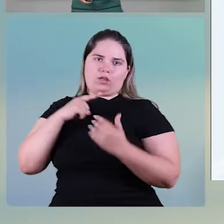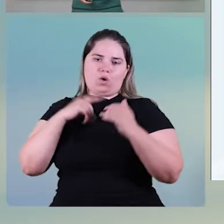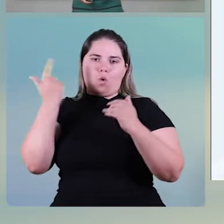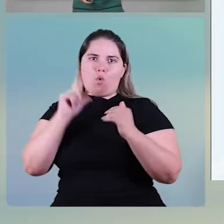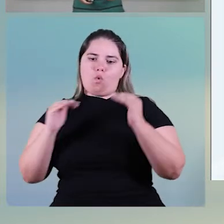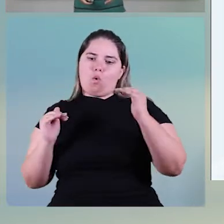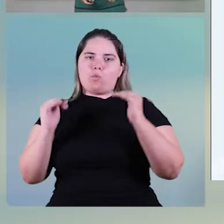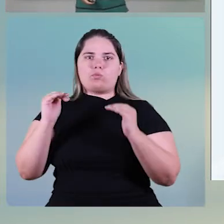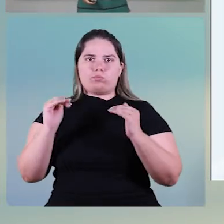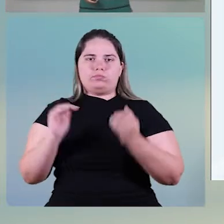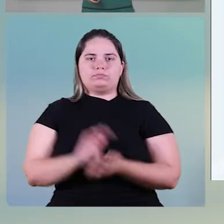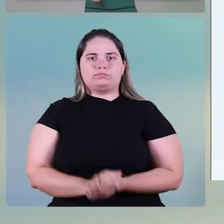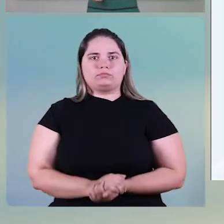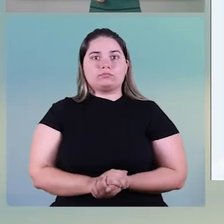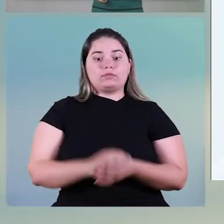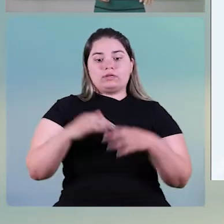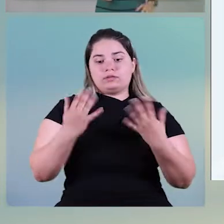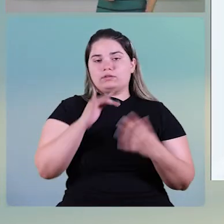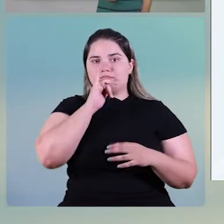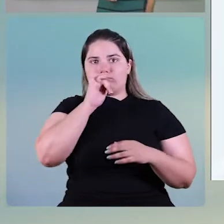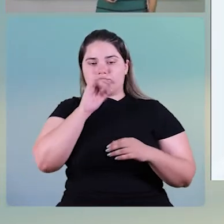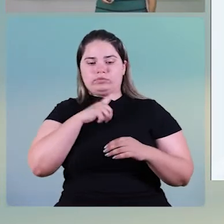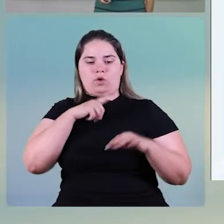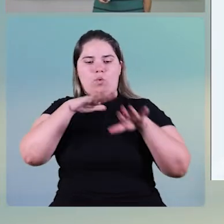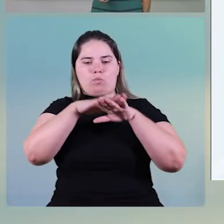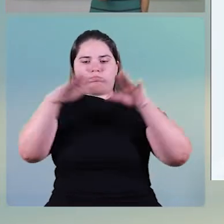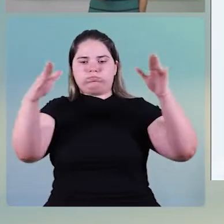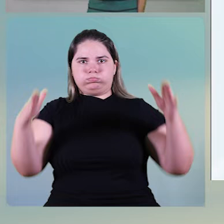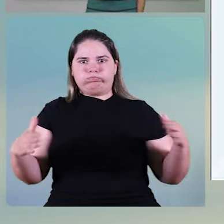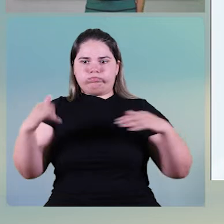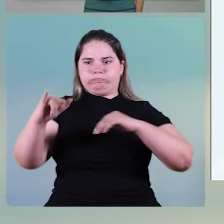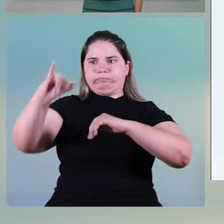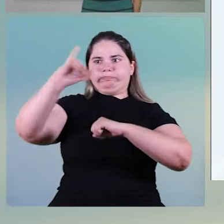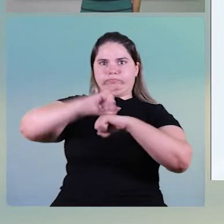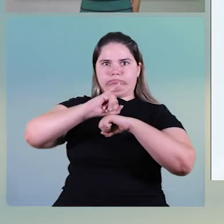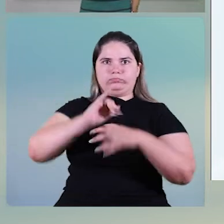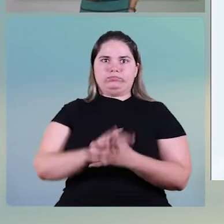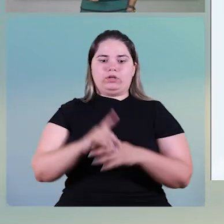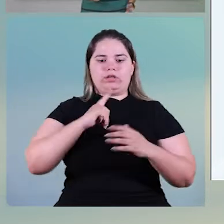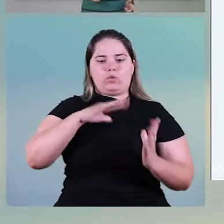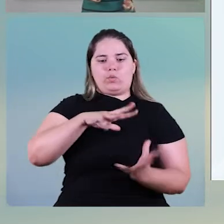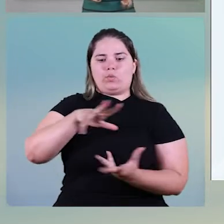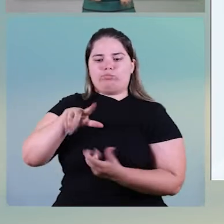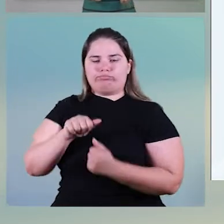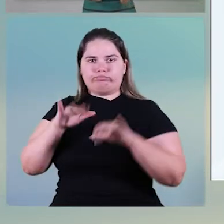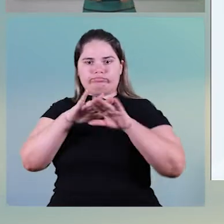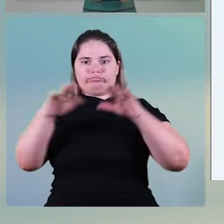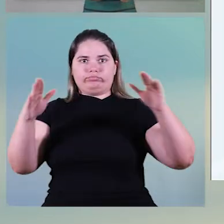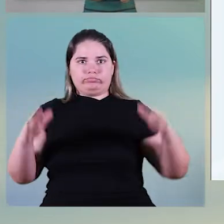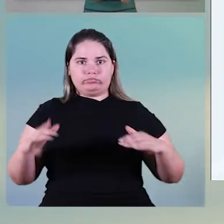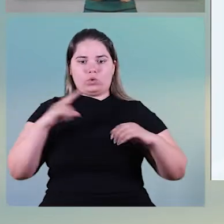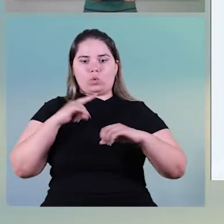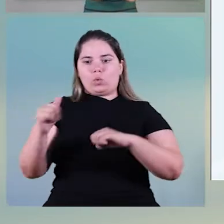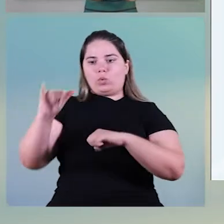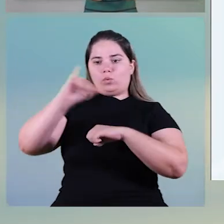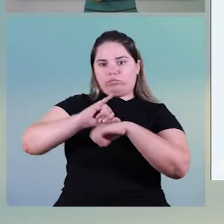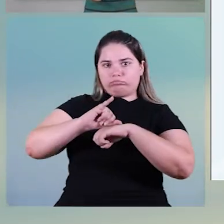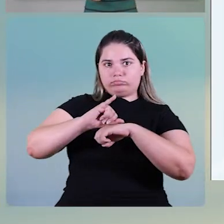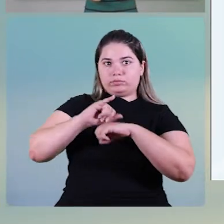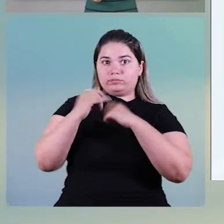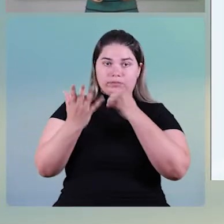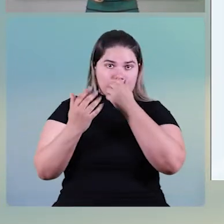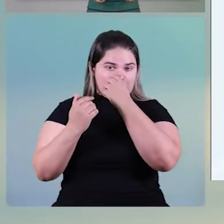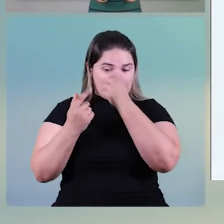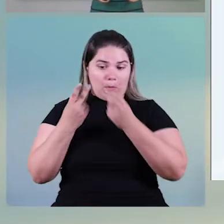mesa. E aí nós vamos apoiar a mesa na Terra. Quando você libera a caixa, a força gravitacional, né,